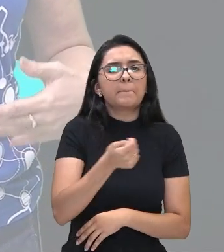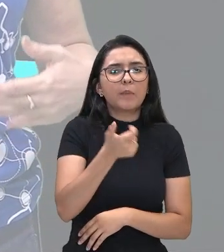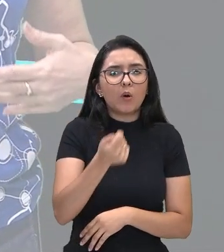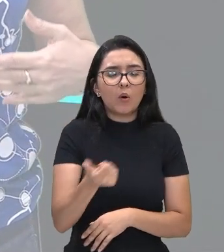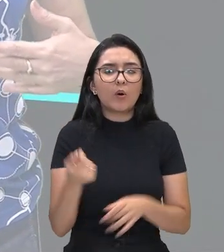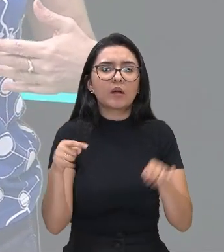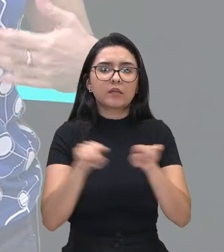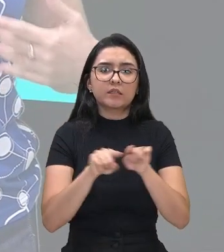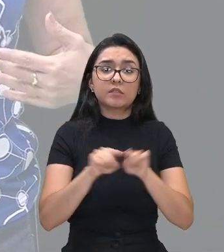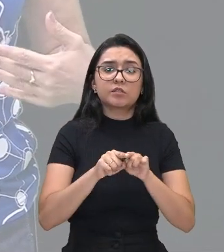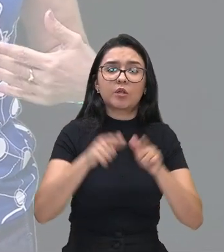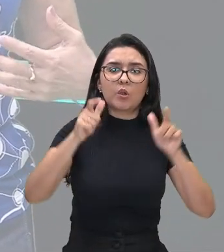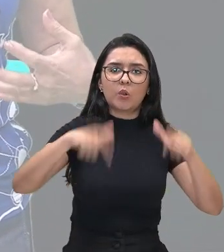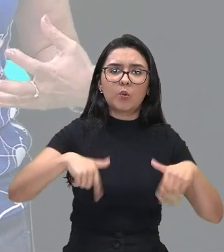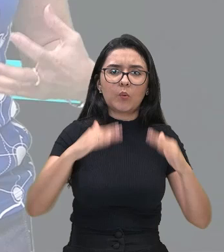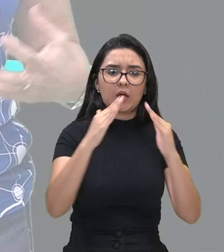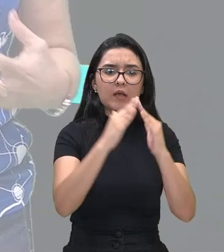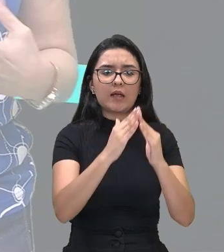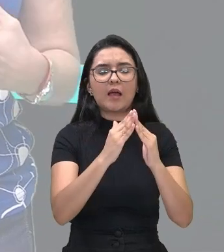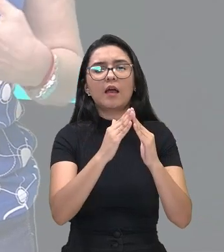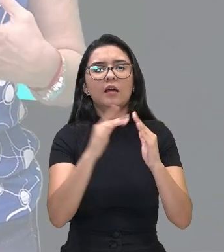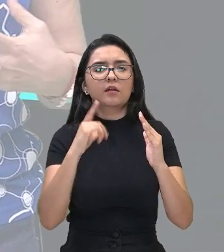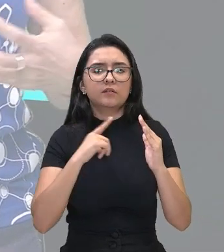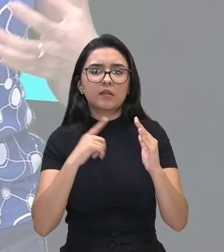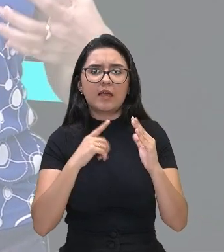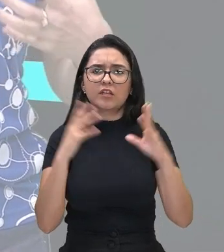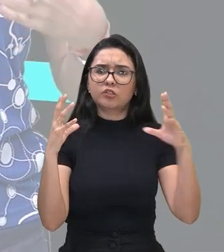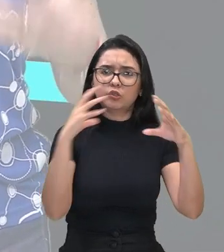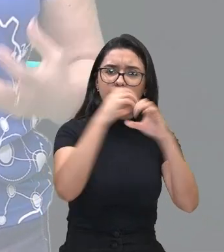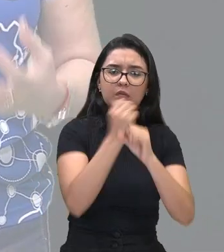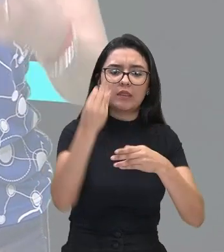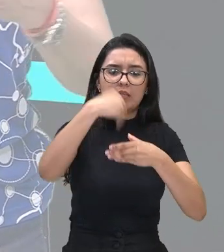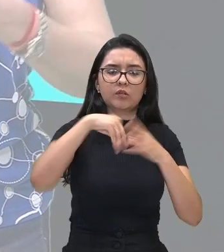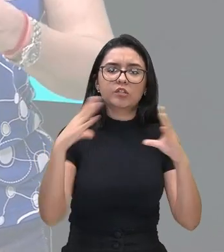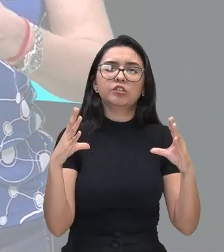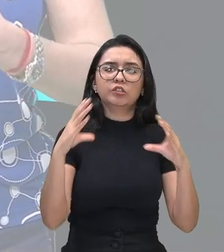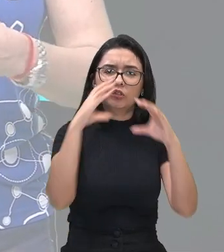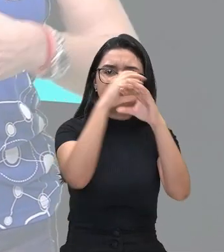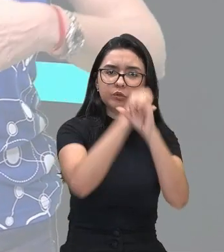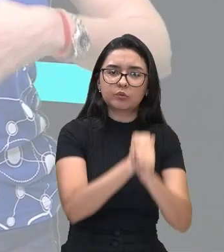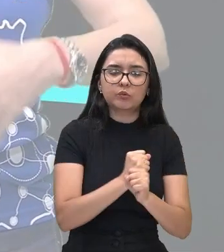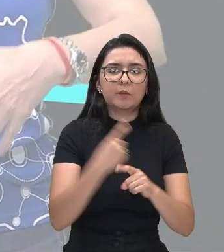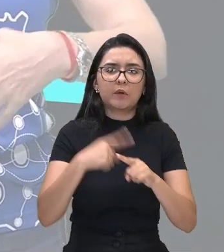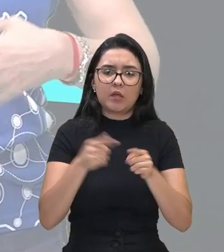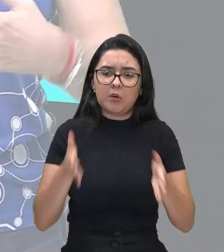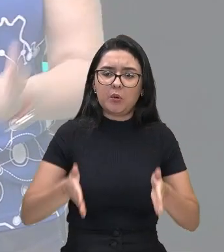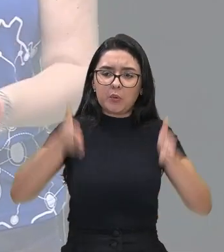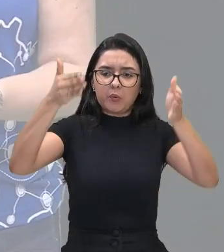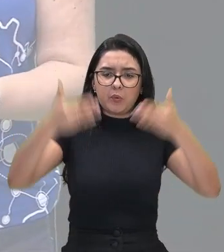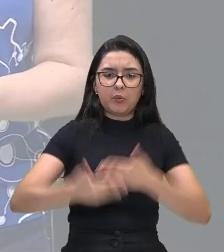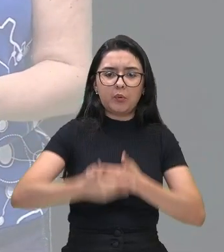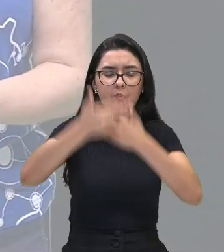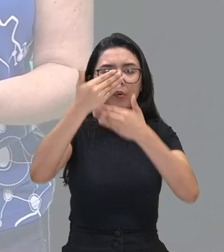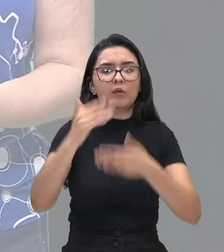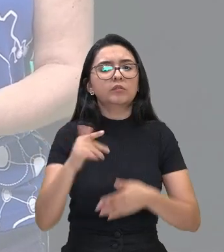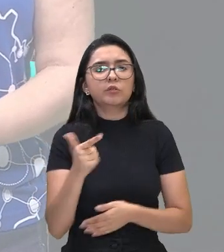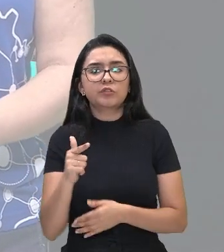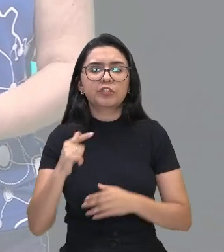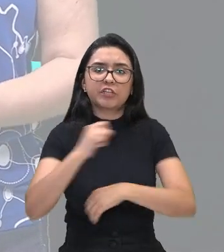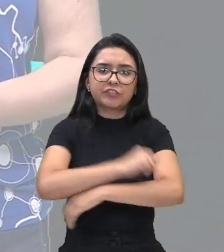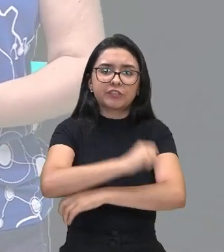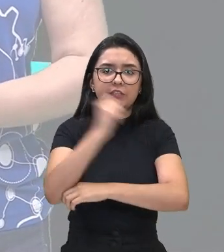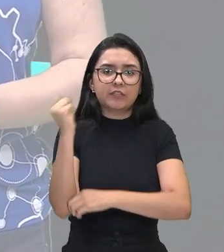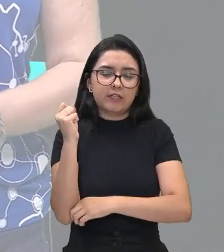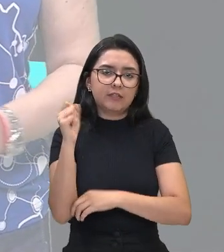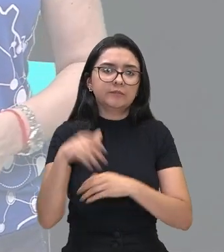de luz era escassa, então por as paredes ser muito grossas e poucas janelas, então havia pouca luz no